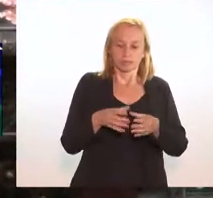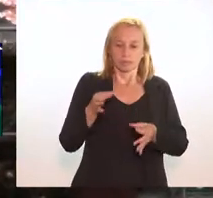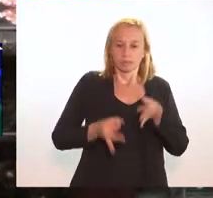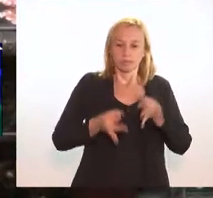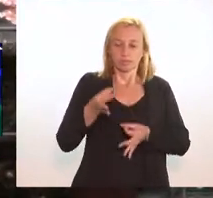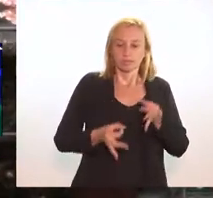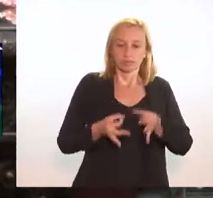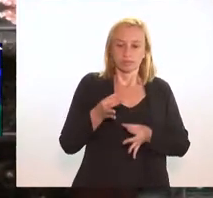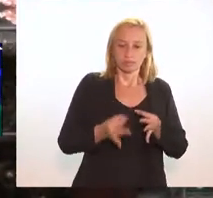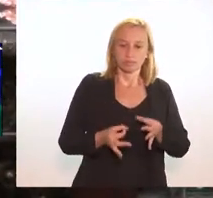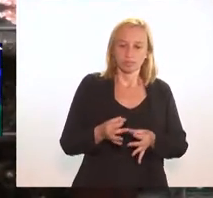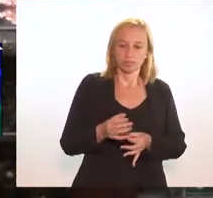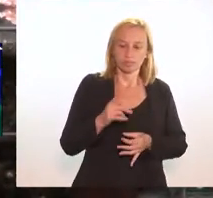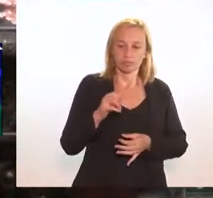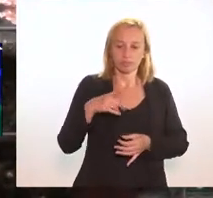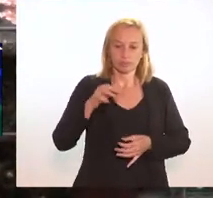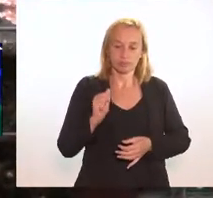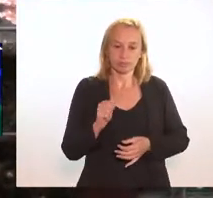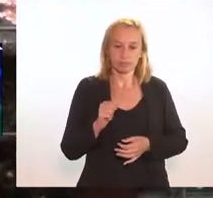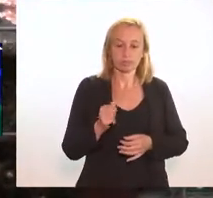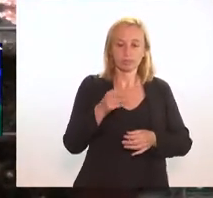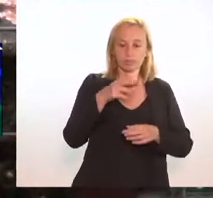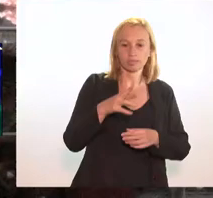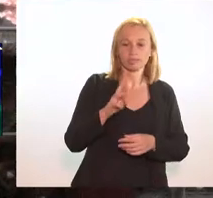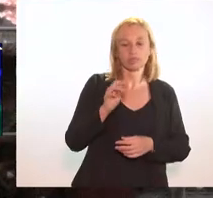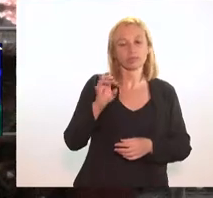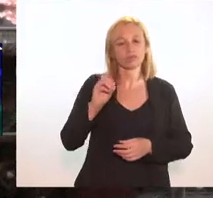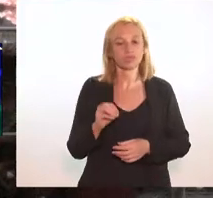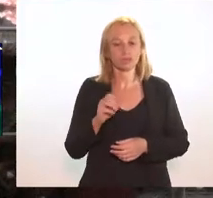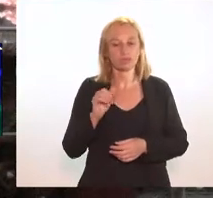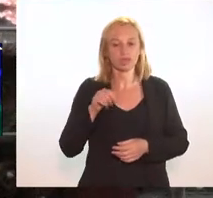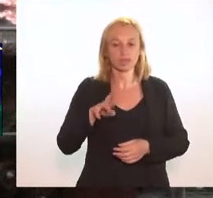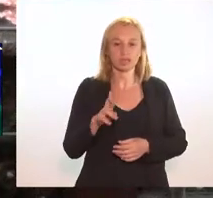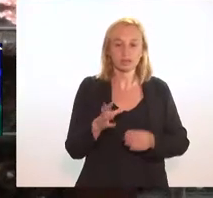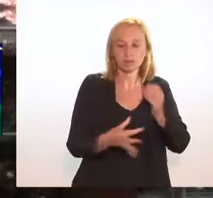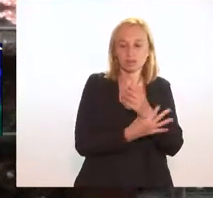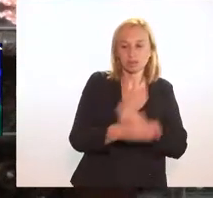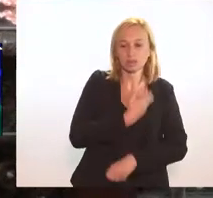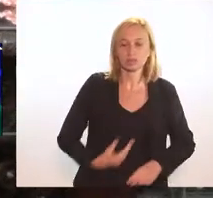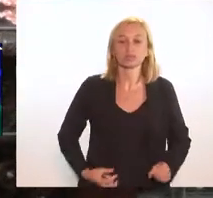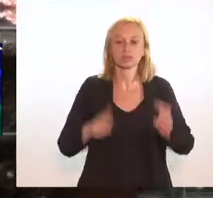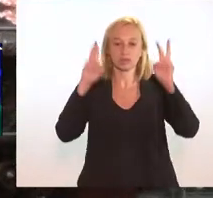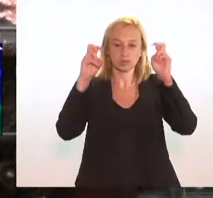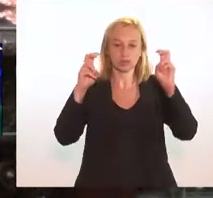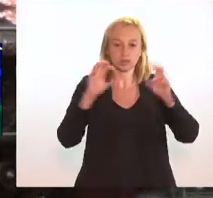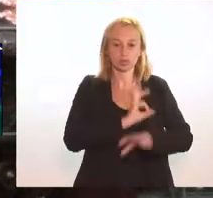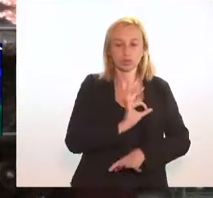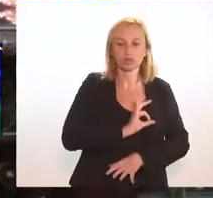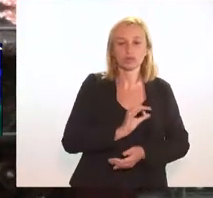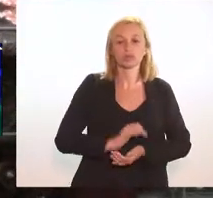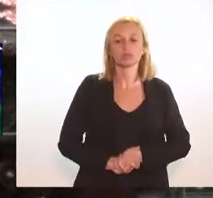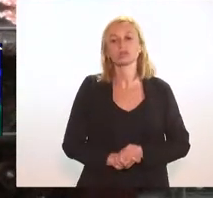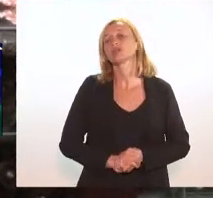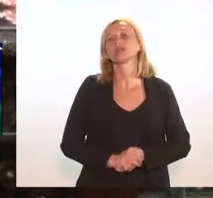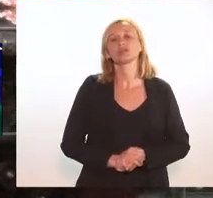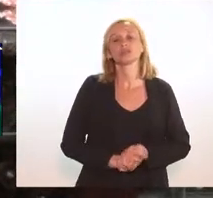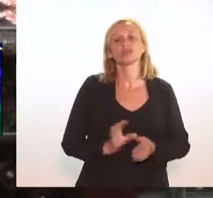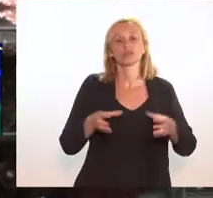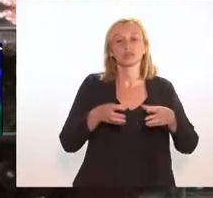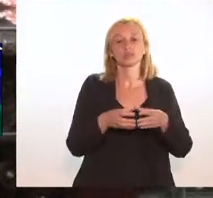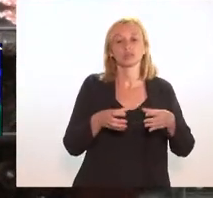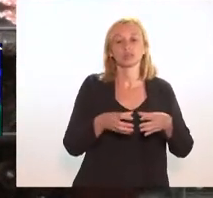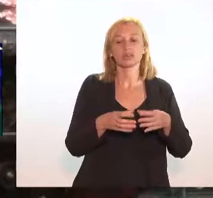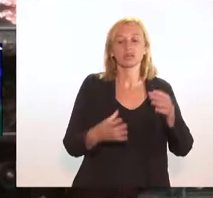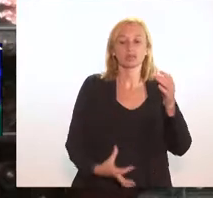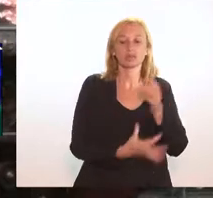legalidade, relator deputado Rodrigo Bacelar, pendente de pareceres da Comissão de Segurança Pública e assunto de polícia. Para emitir parecer pela Comissão de Segurança